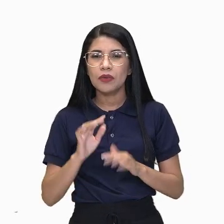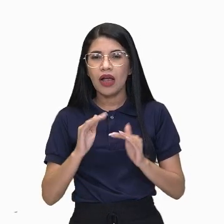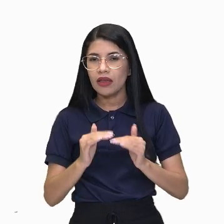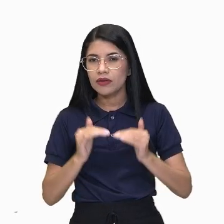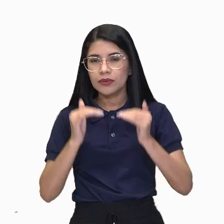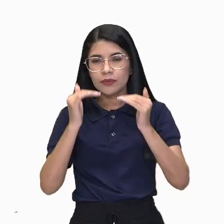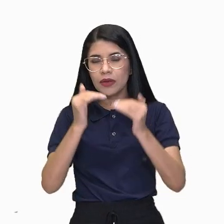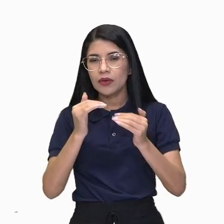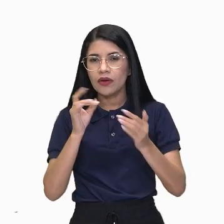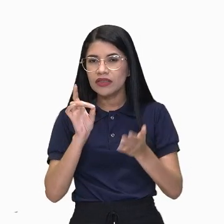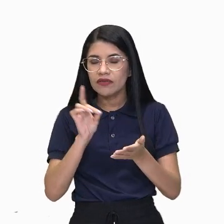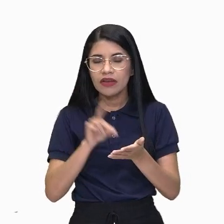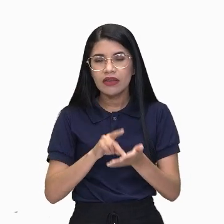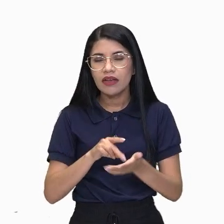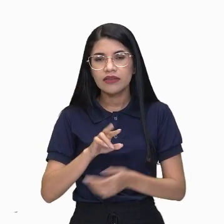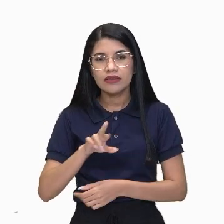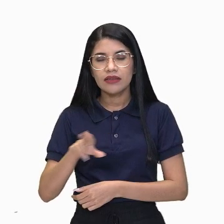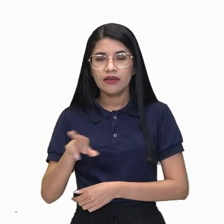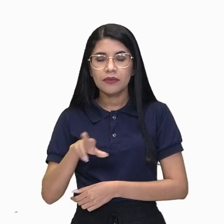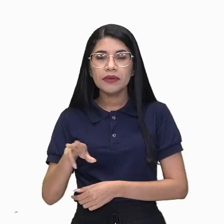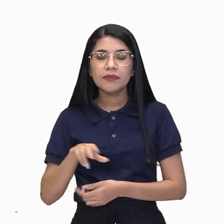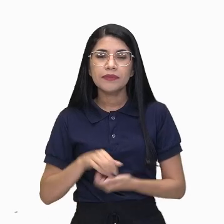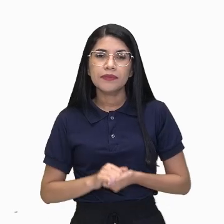tem, como é que se diz assim,